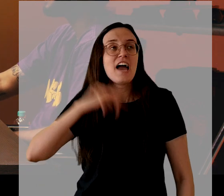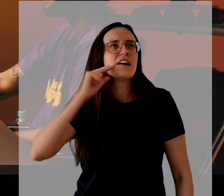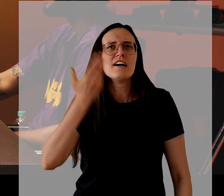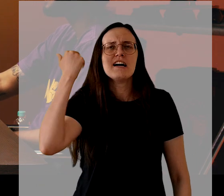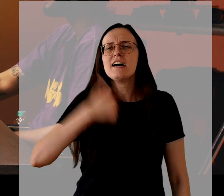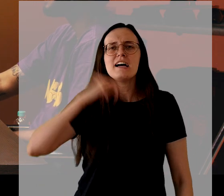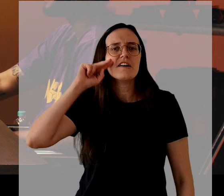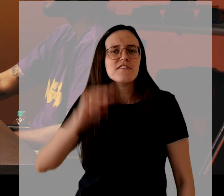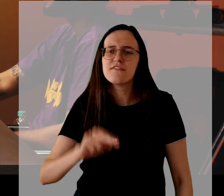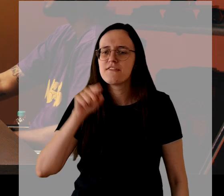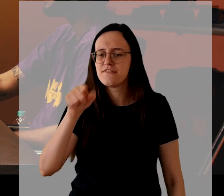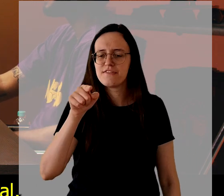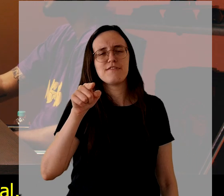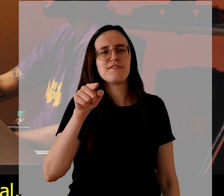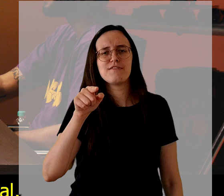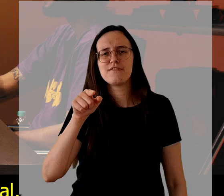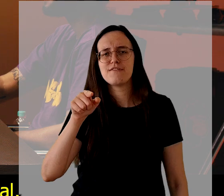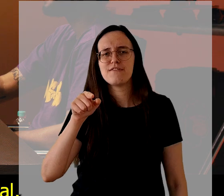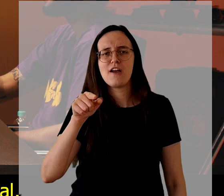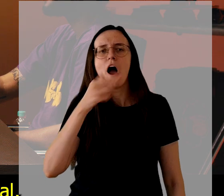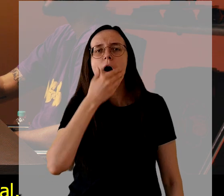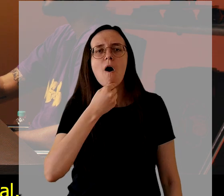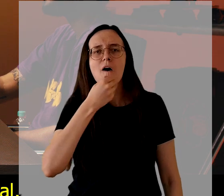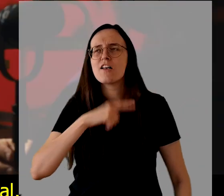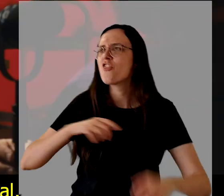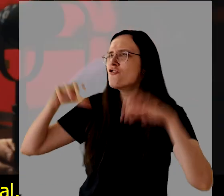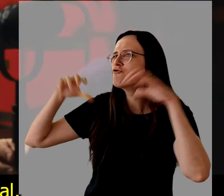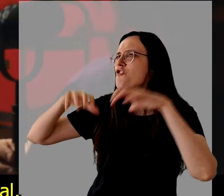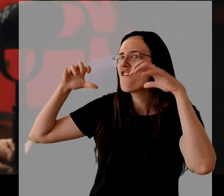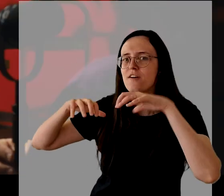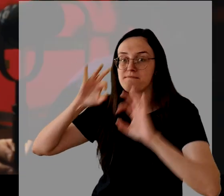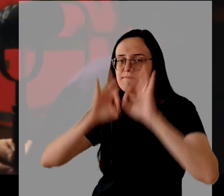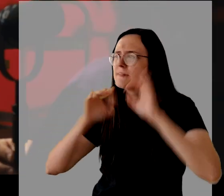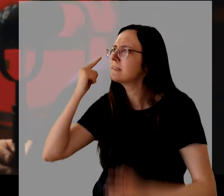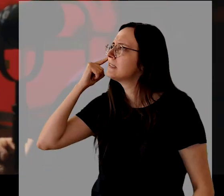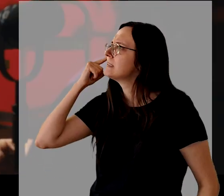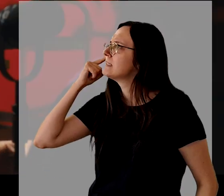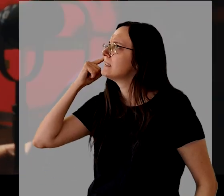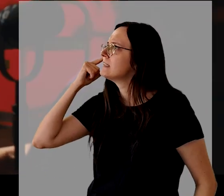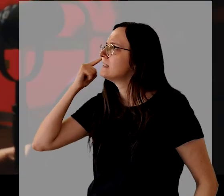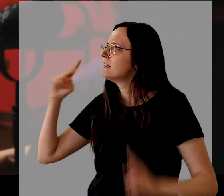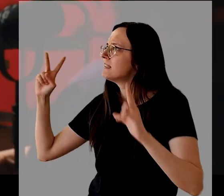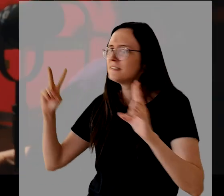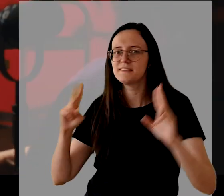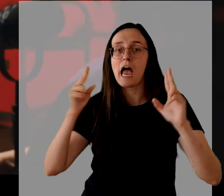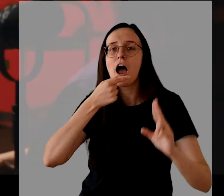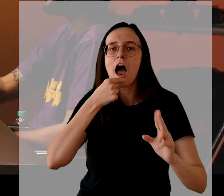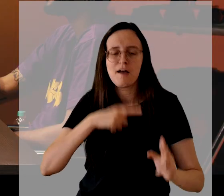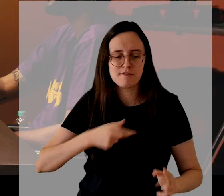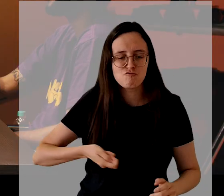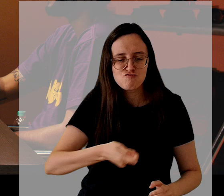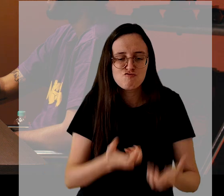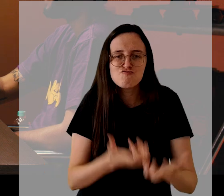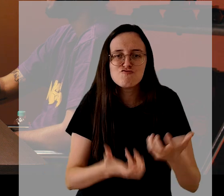tava vendo um cara que, pô, colocou lá o vídeo de uma chuva e tal, aí de repente corta pro cara fritando um frango.